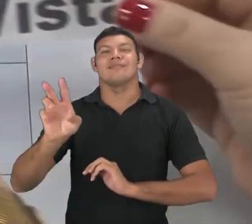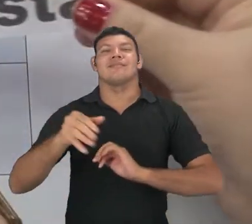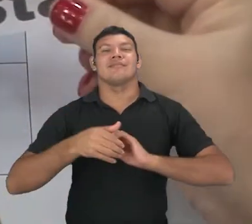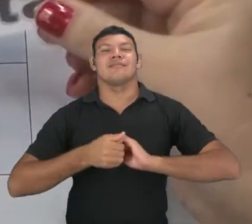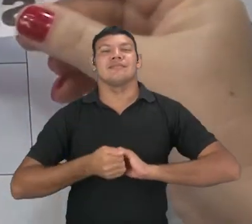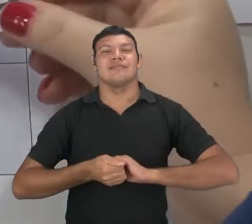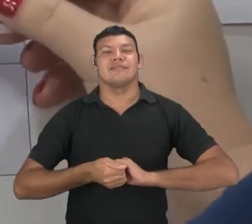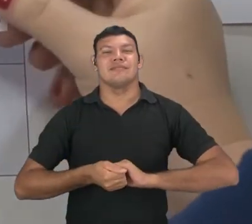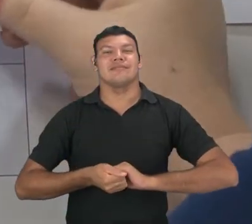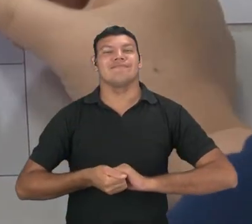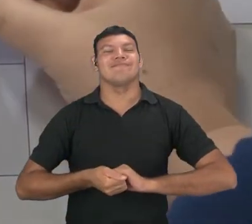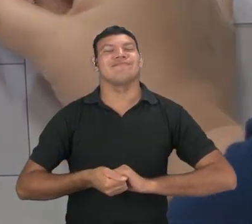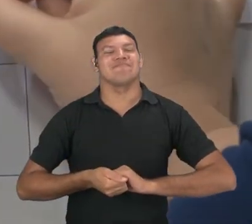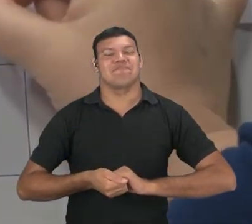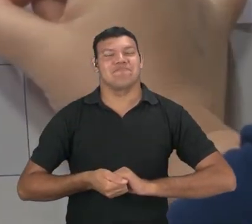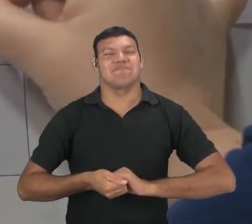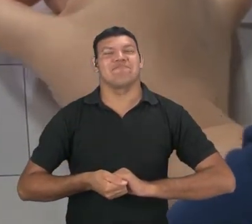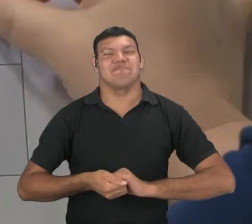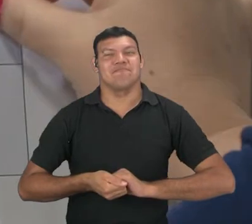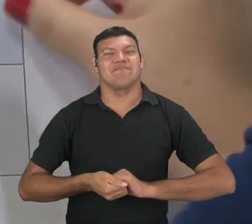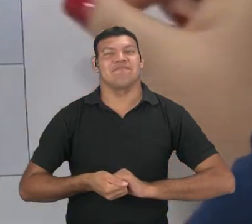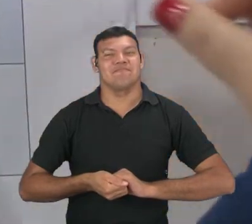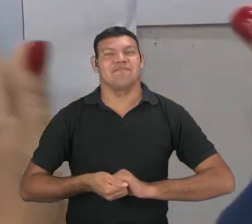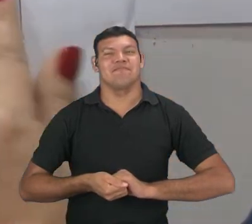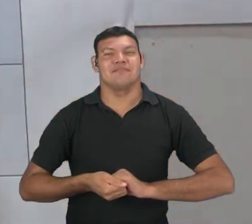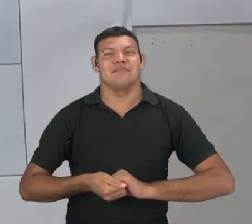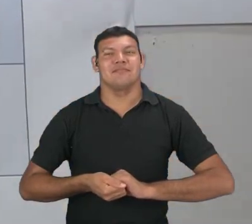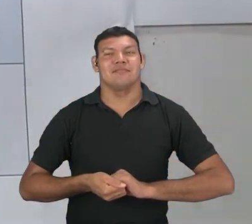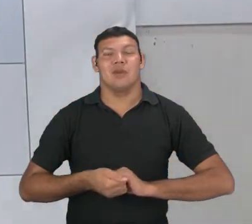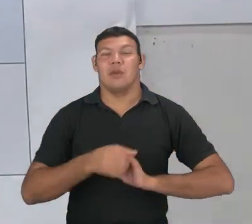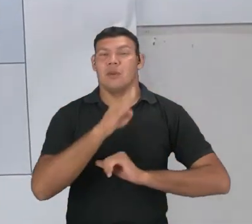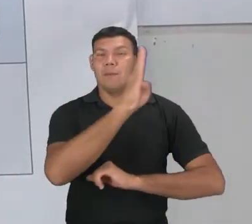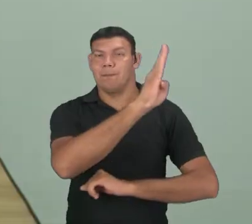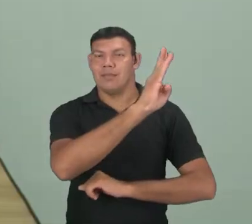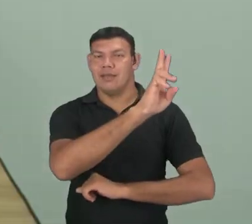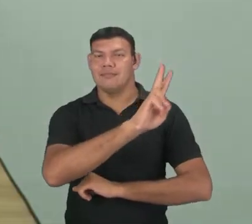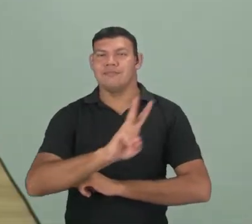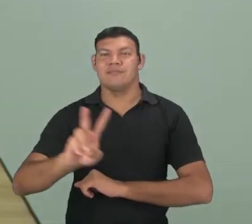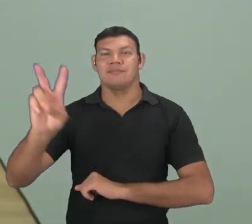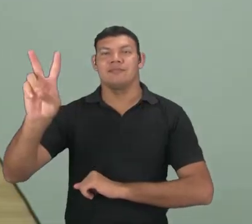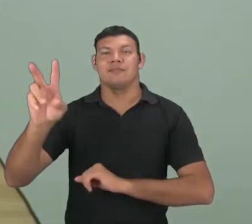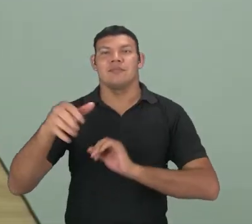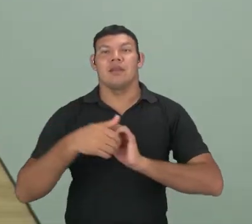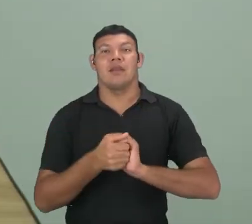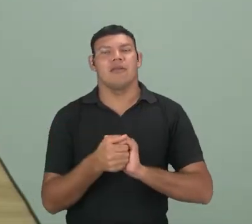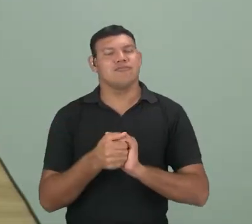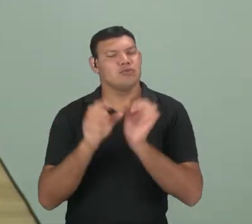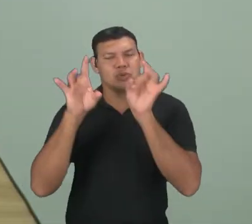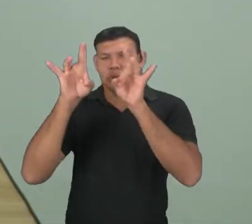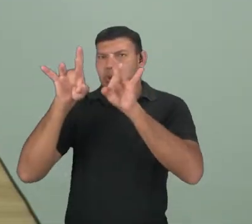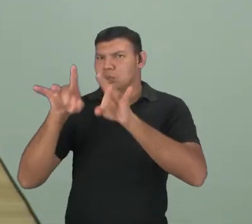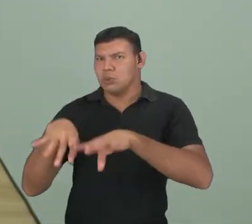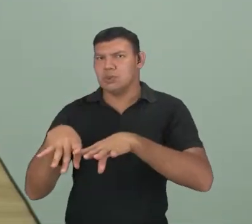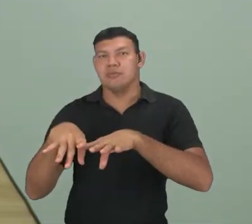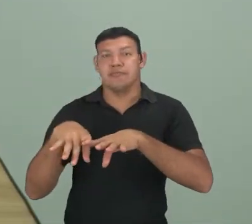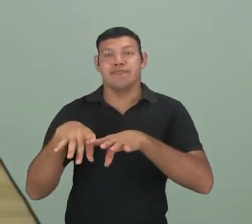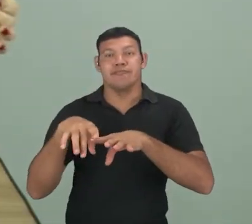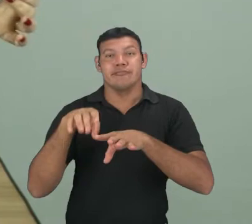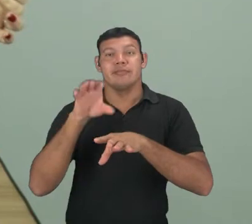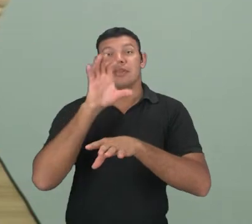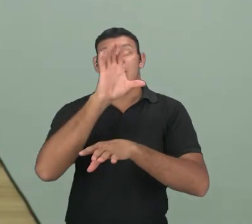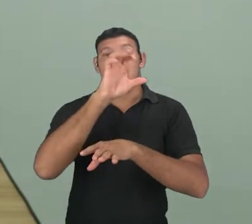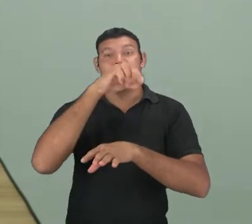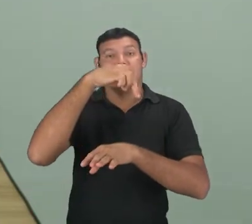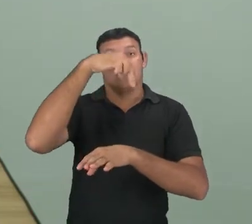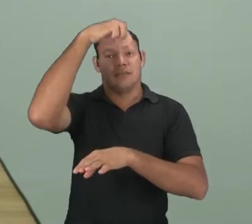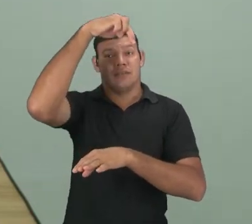né? Olha só. Boa Vista. E por último, da região